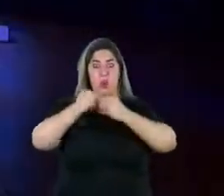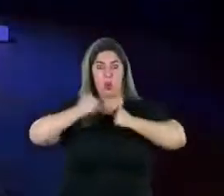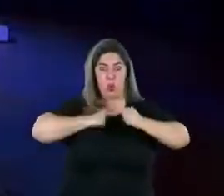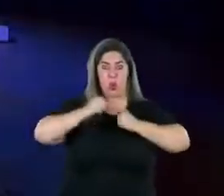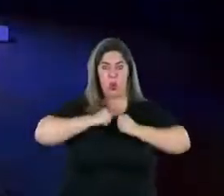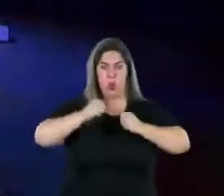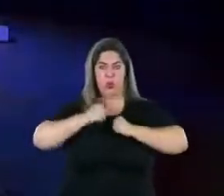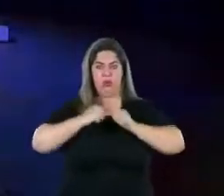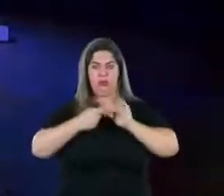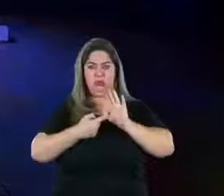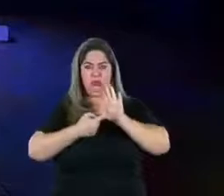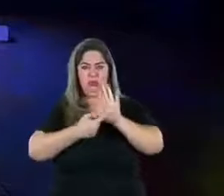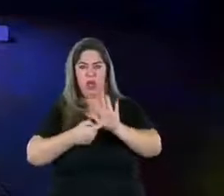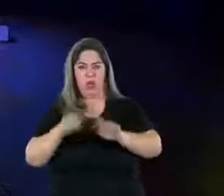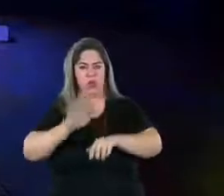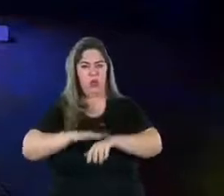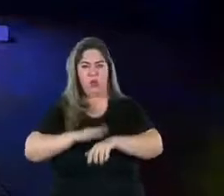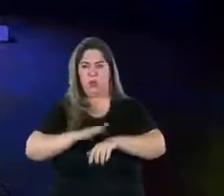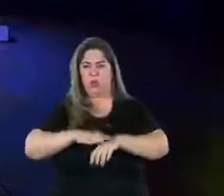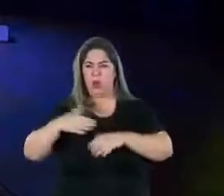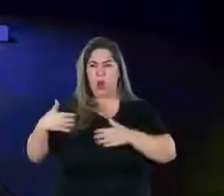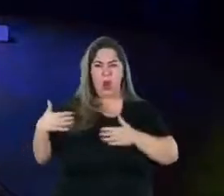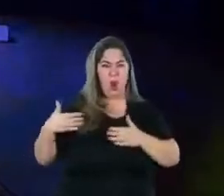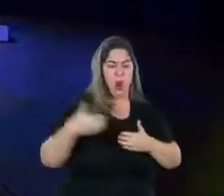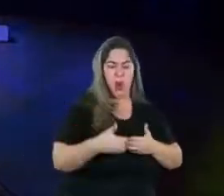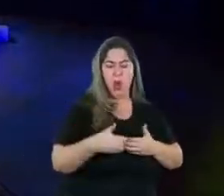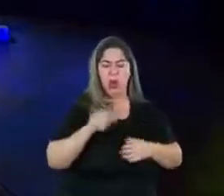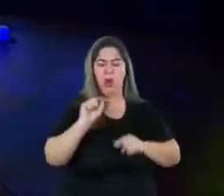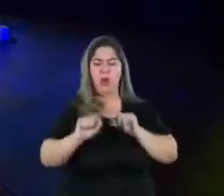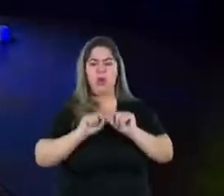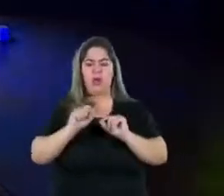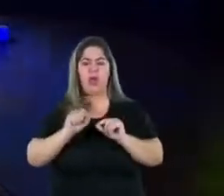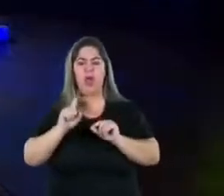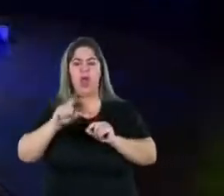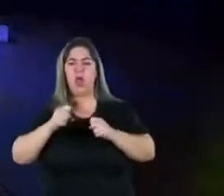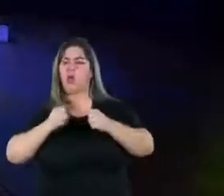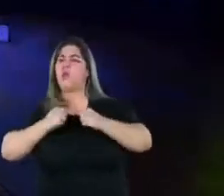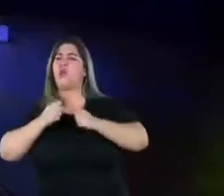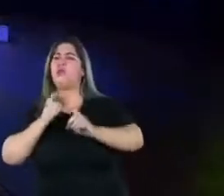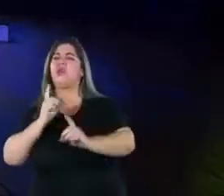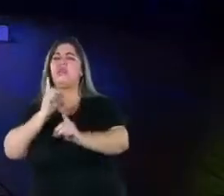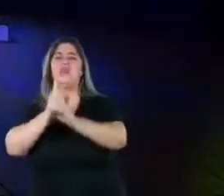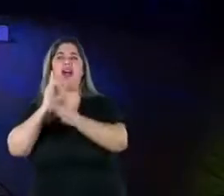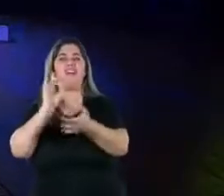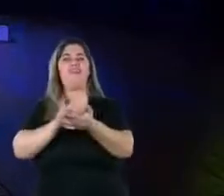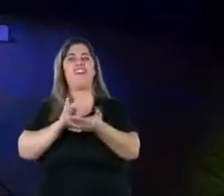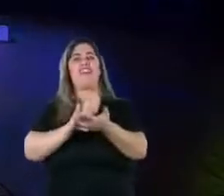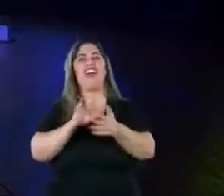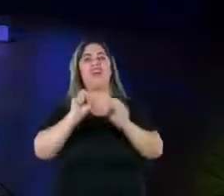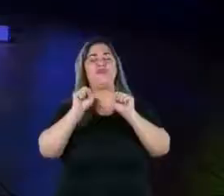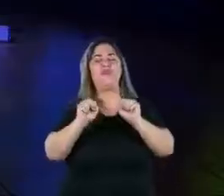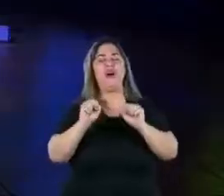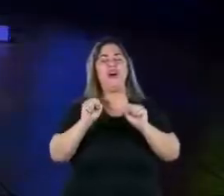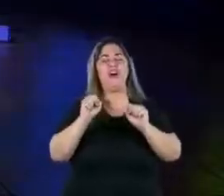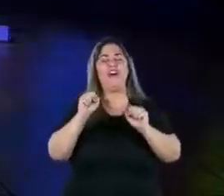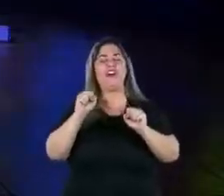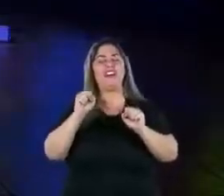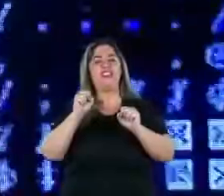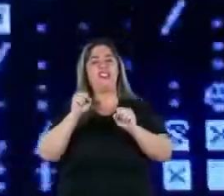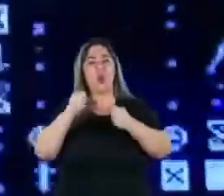esse gorila que nós estamos lidando o tempo todo, é um gorila que a gente encontraria de verdade. Pode ser um gorila até que a